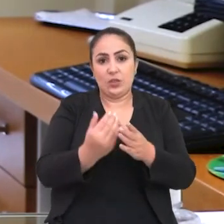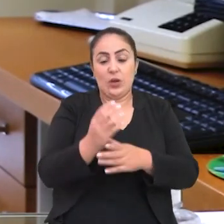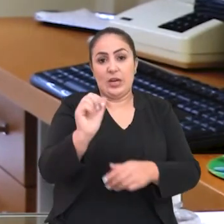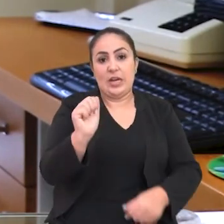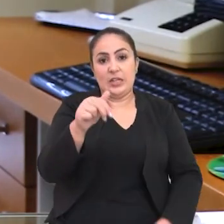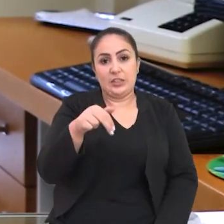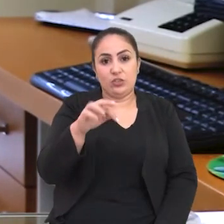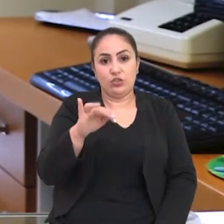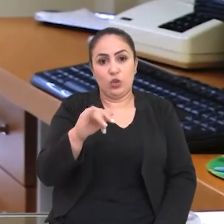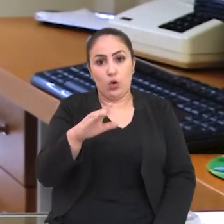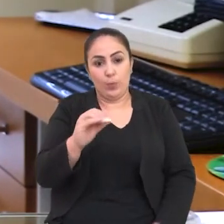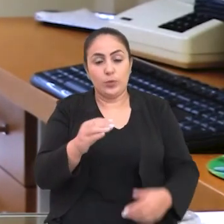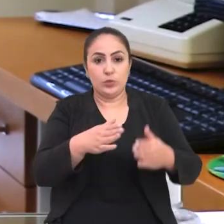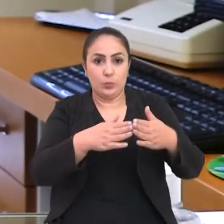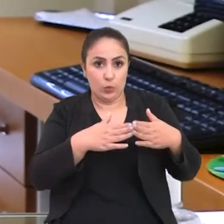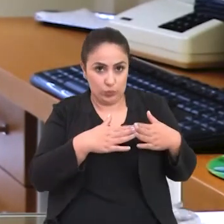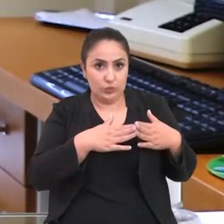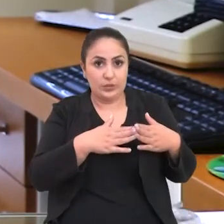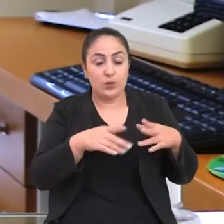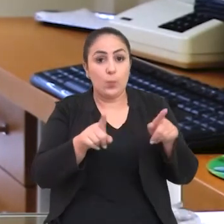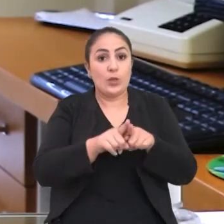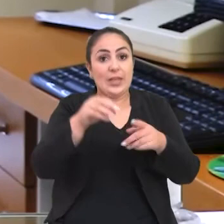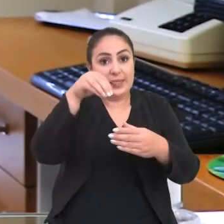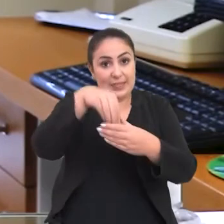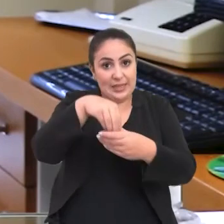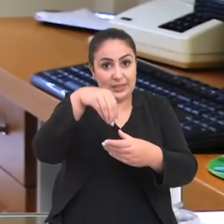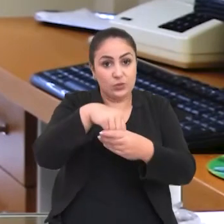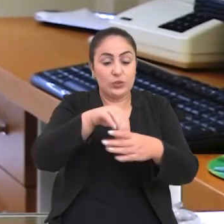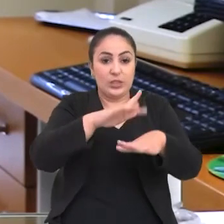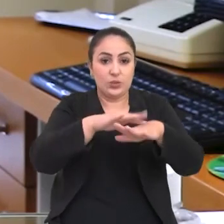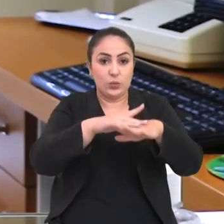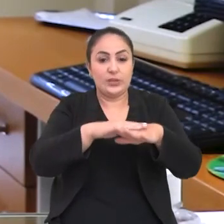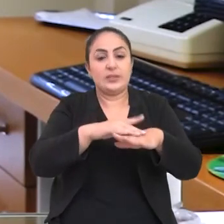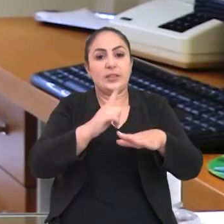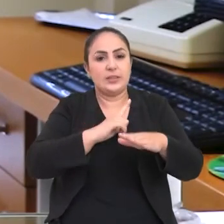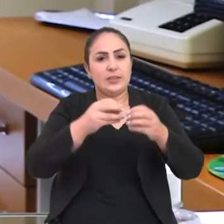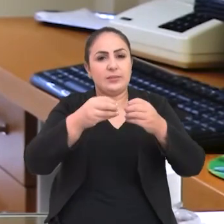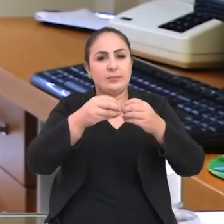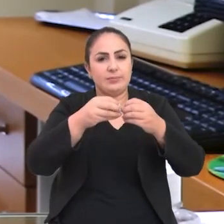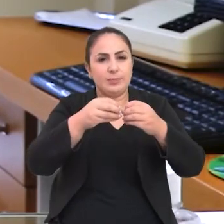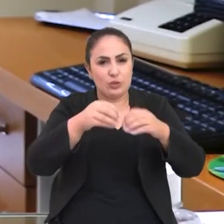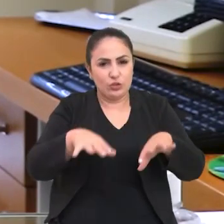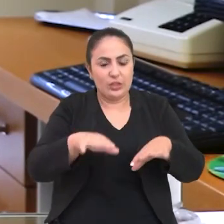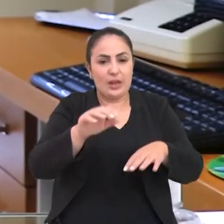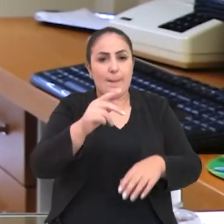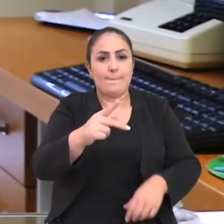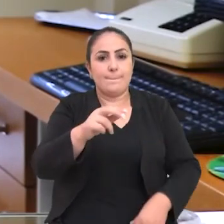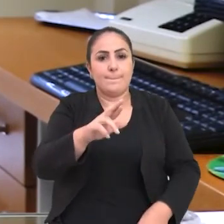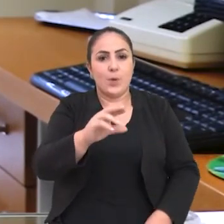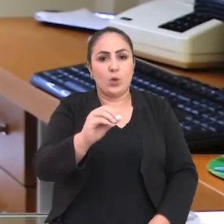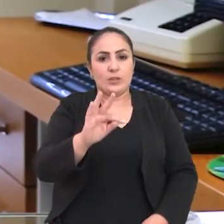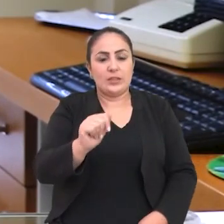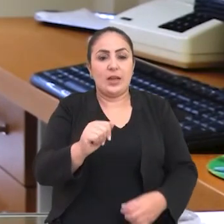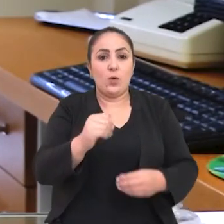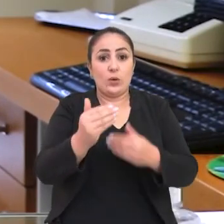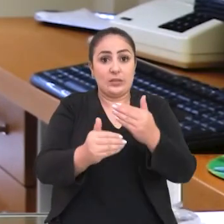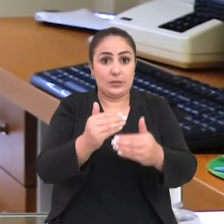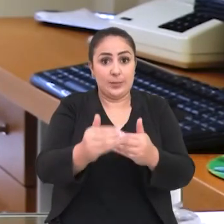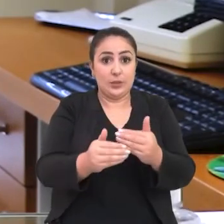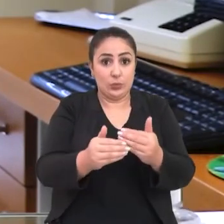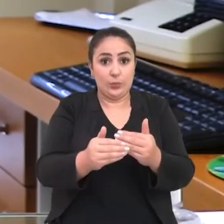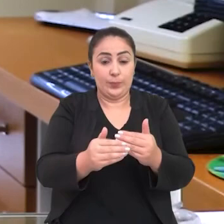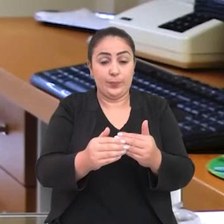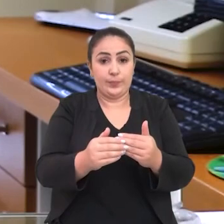antígenos e anticorpos que poderiam nos proteger. Porque dentro das doenças que atingem a próstata, nós temos o crescimento